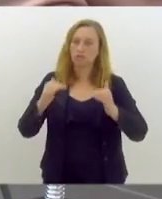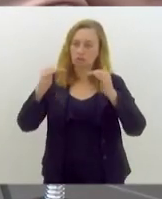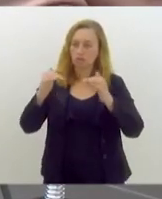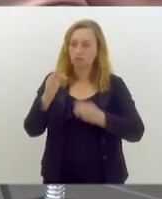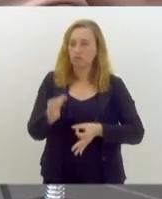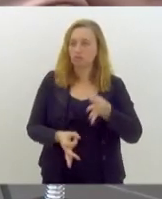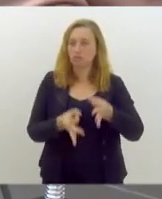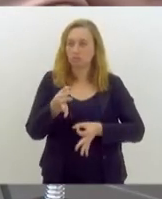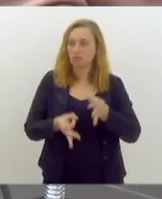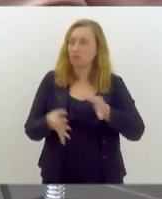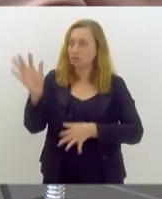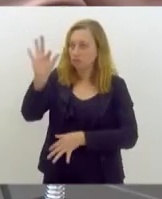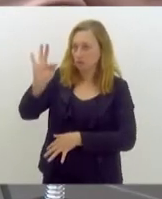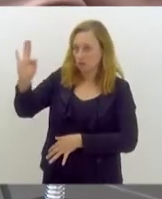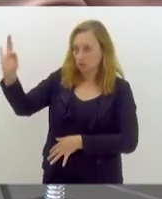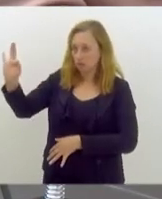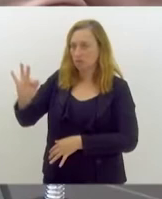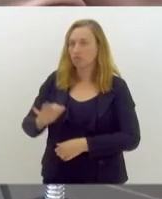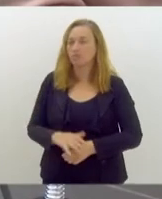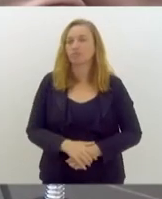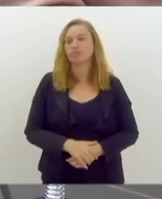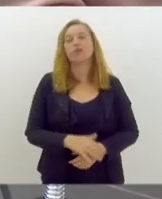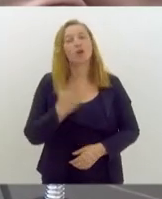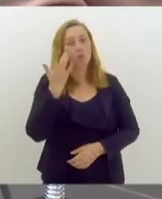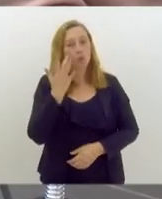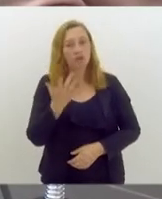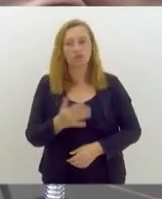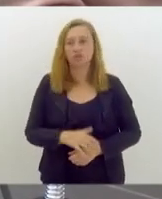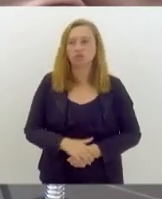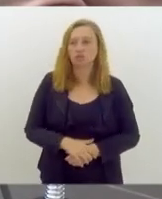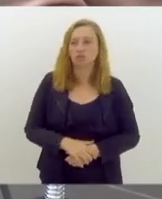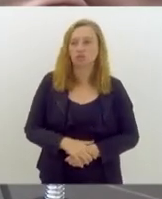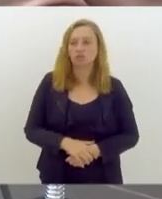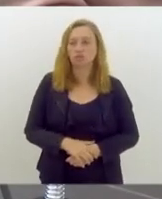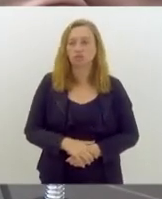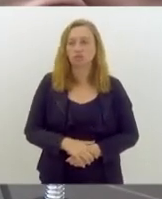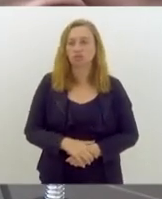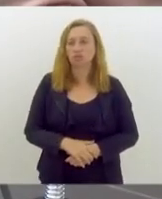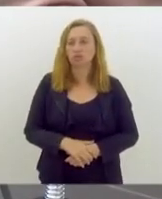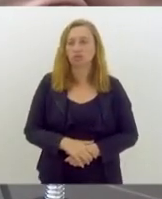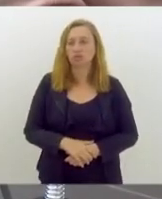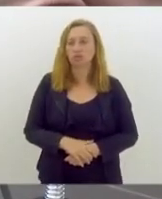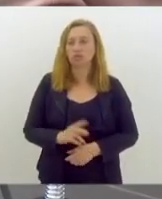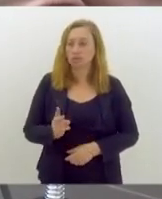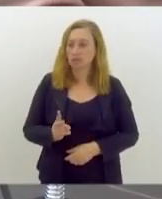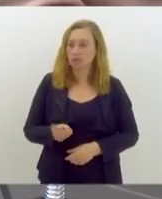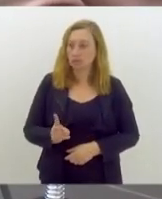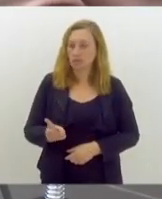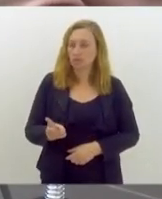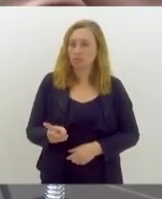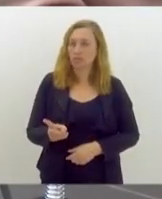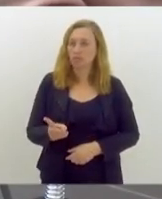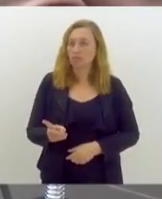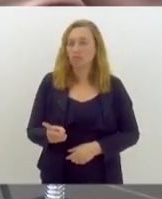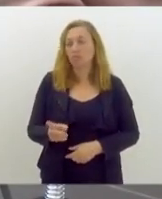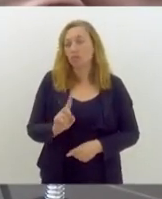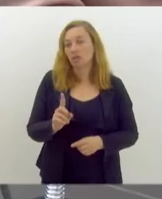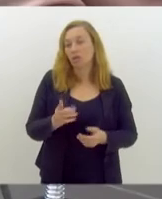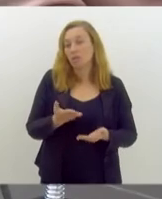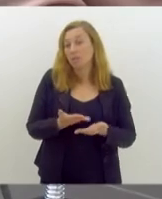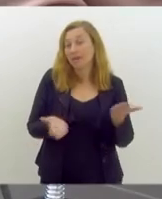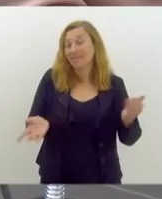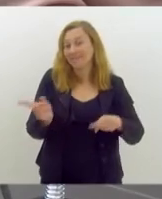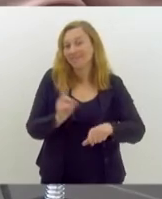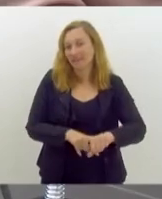Federal eu até acho que devia ser concomitantemente para não se perder